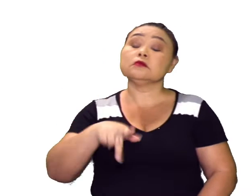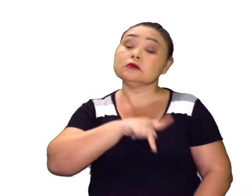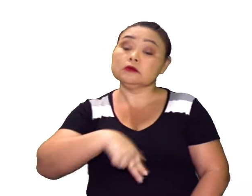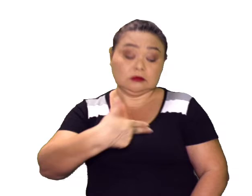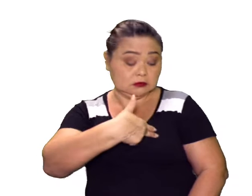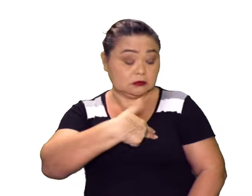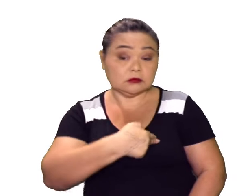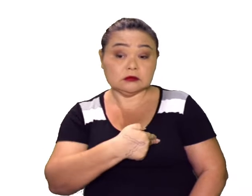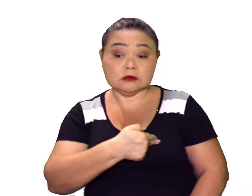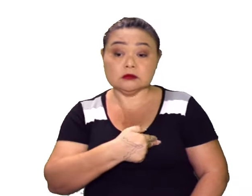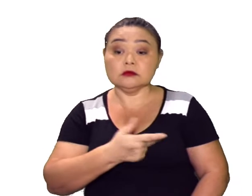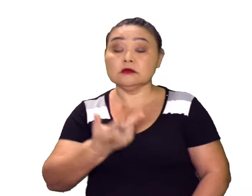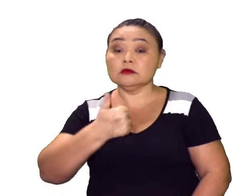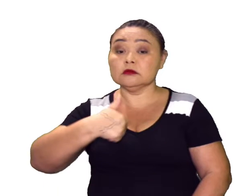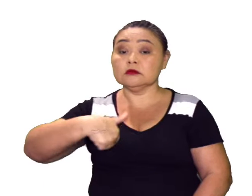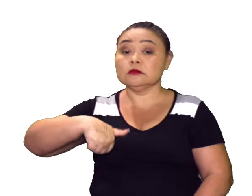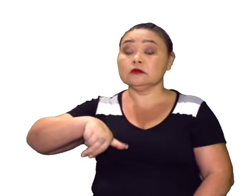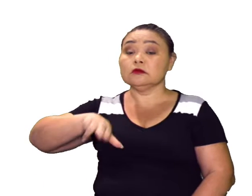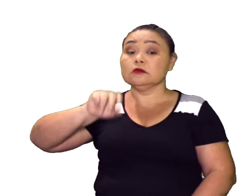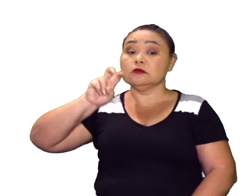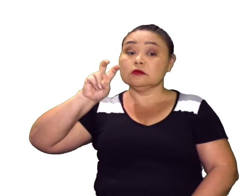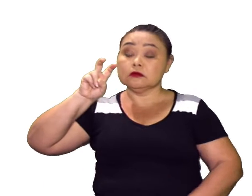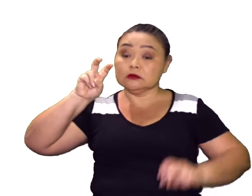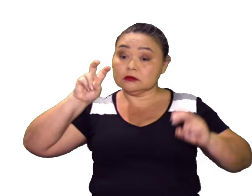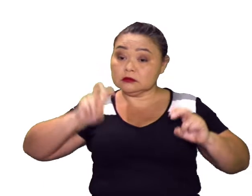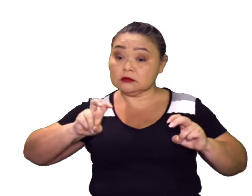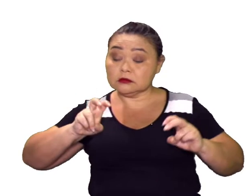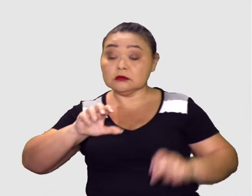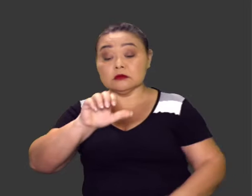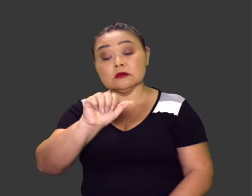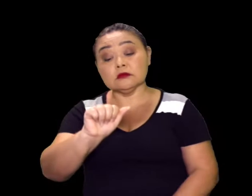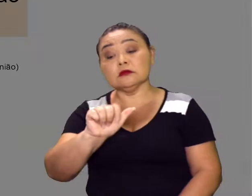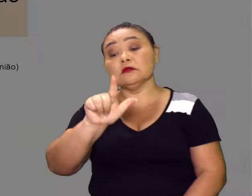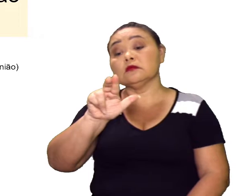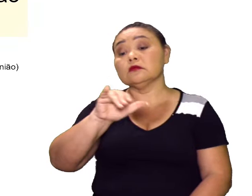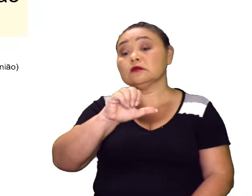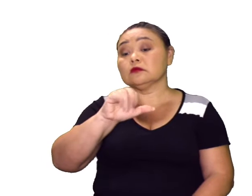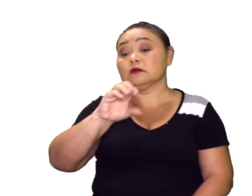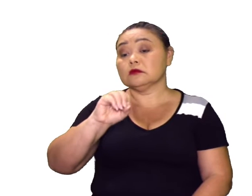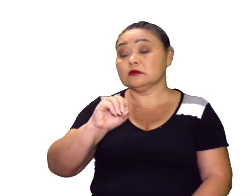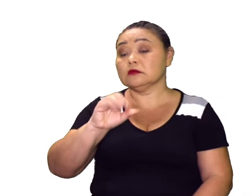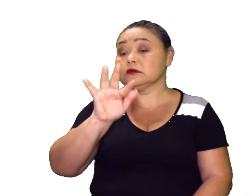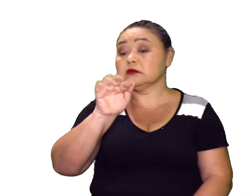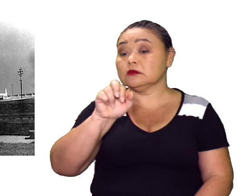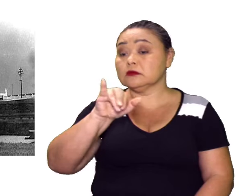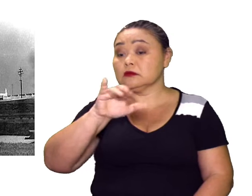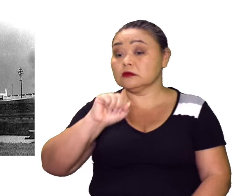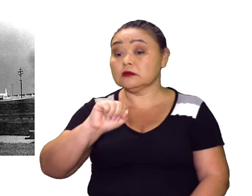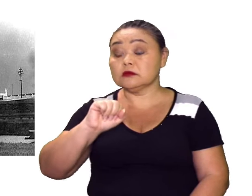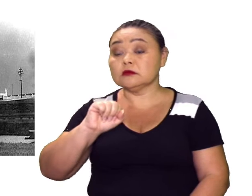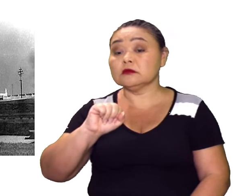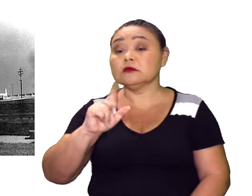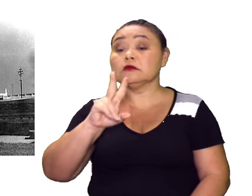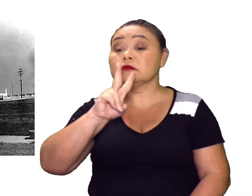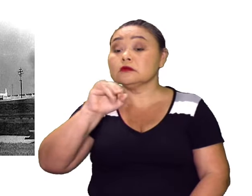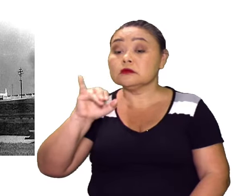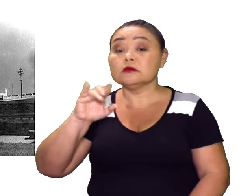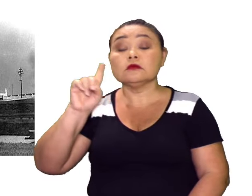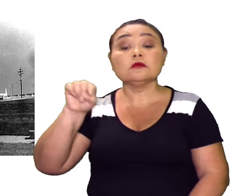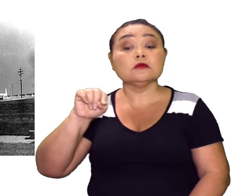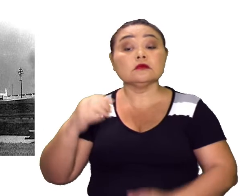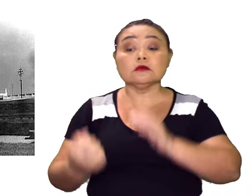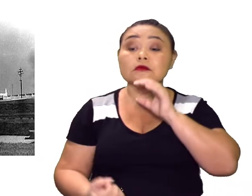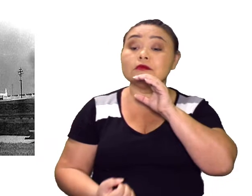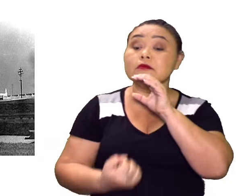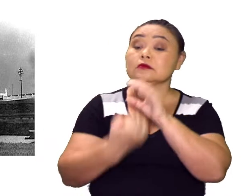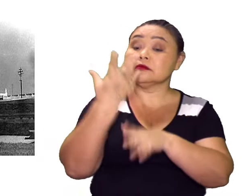Vargas senta com o Aloysio Ferreira e vai criar